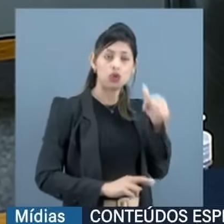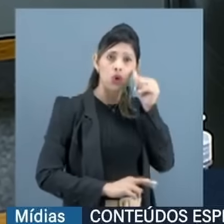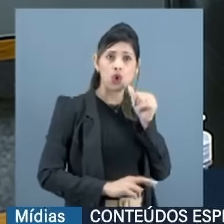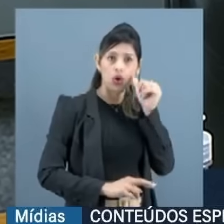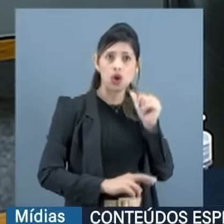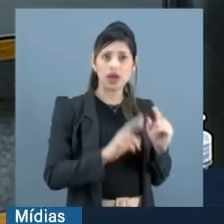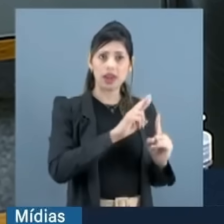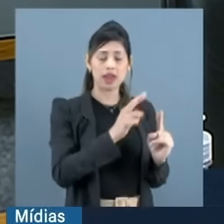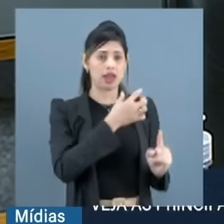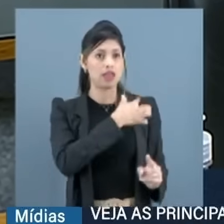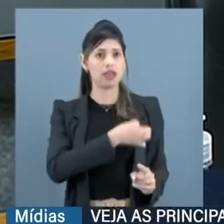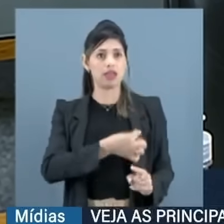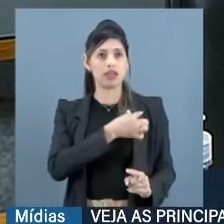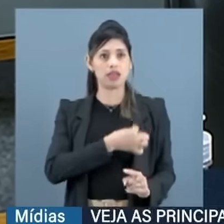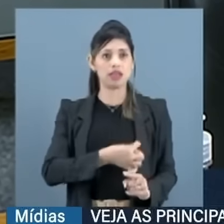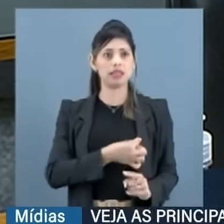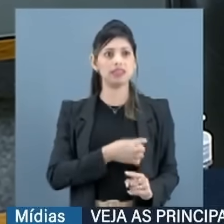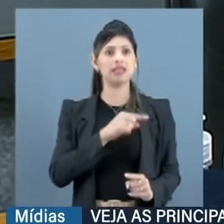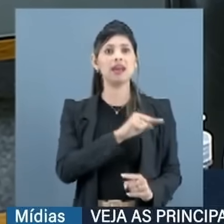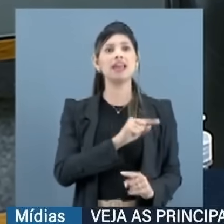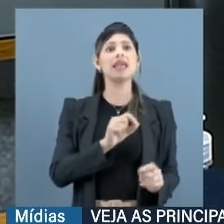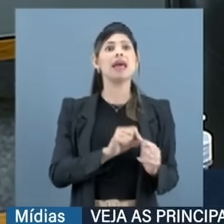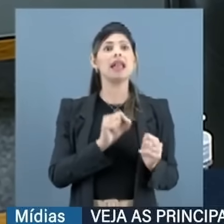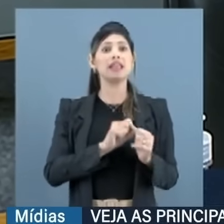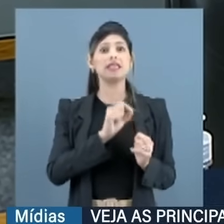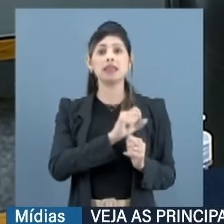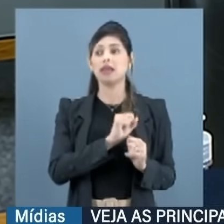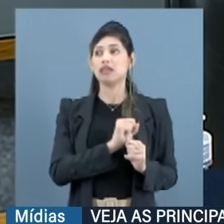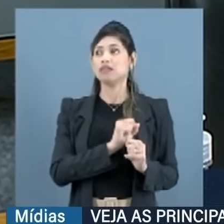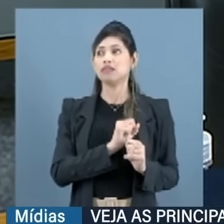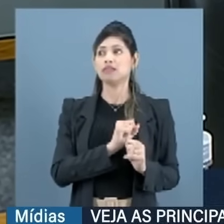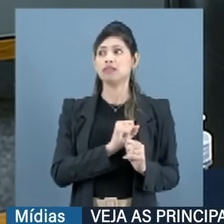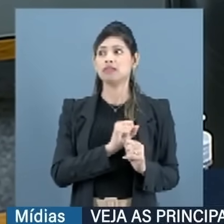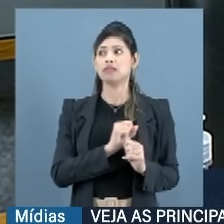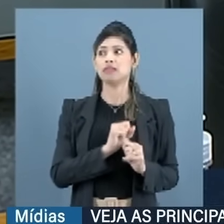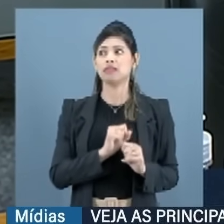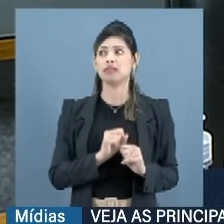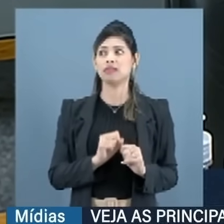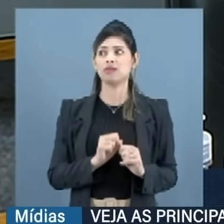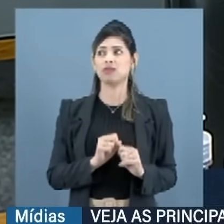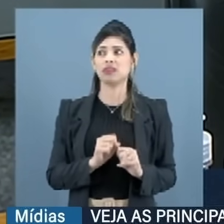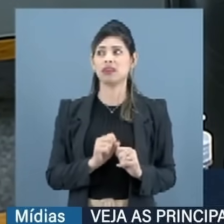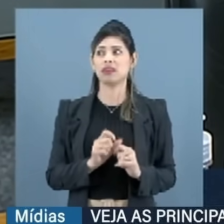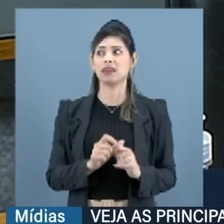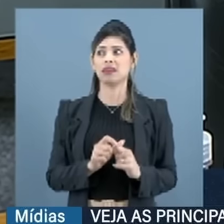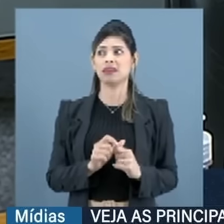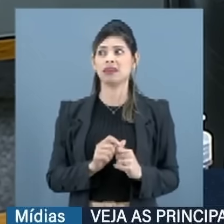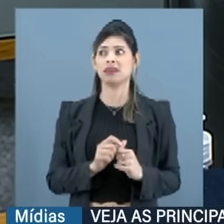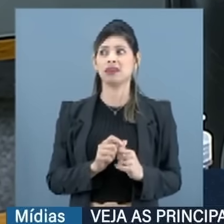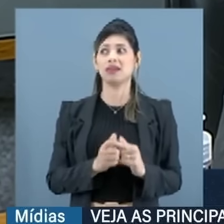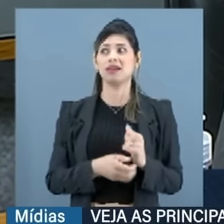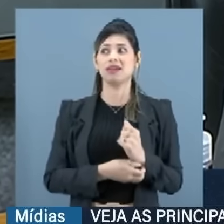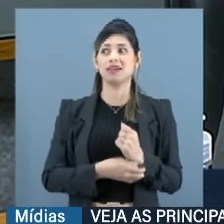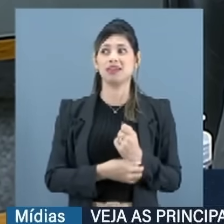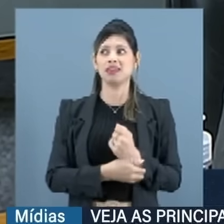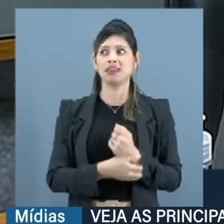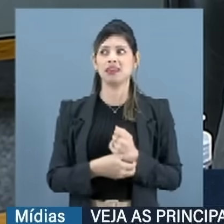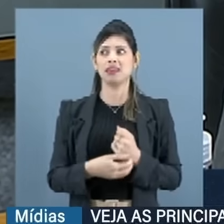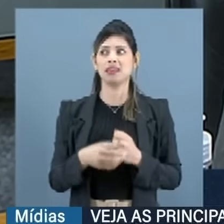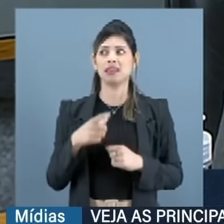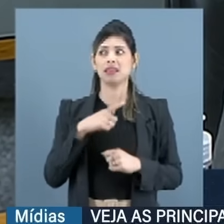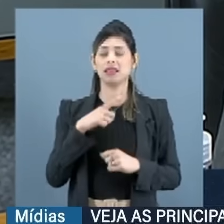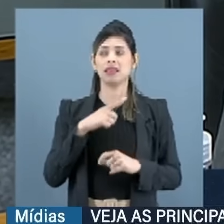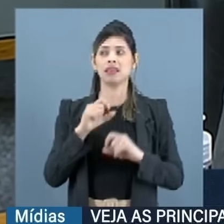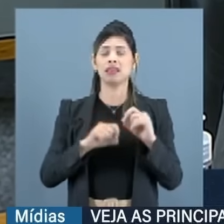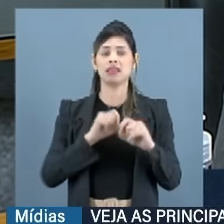de gabinete, encaminhando aqui os anexos, anexo 1 e anexo 2, das perguntas. Perguntas essas que foram feitas aqui